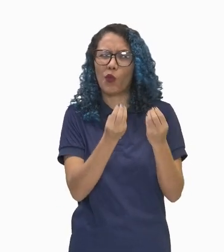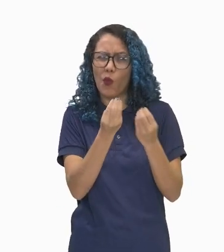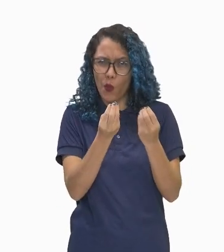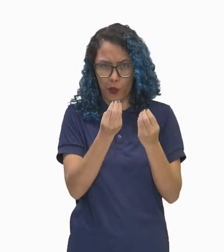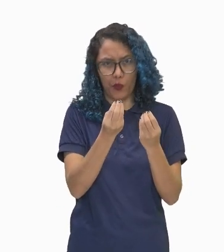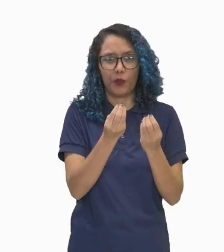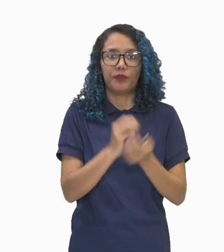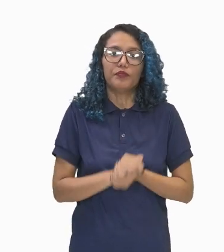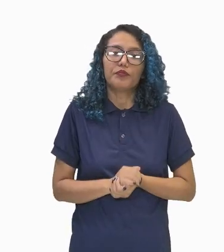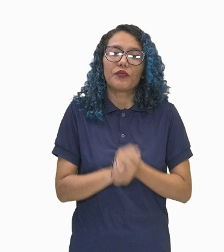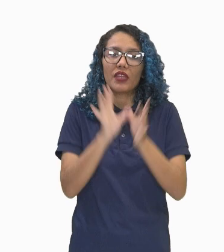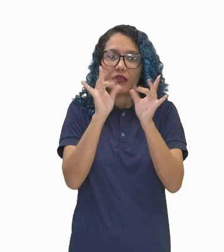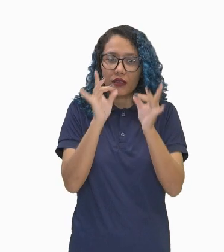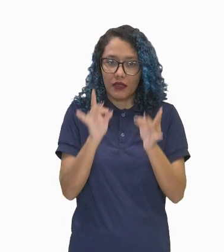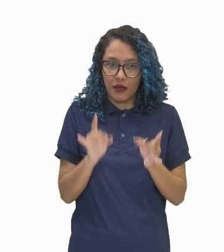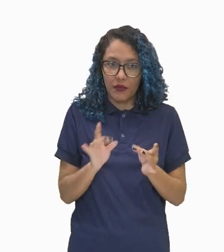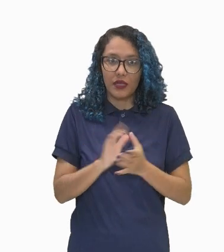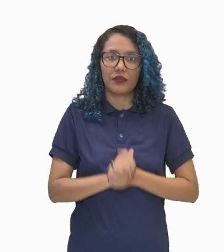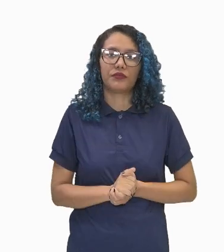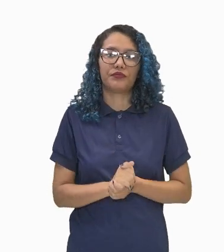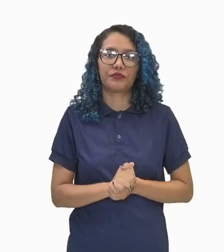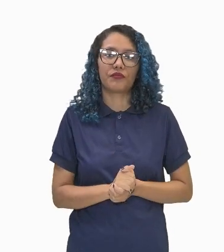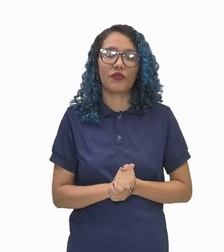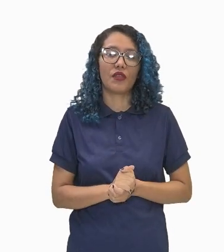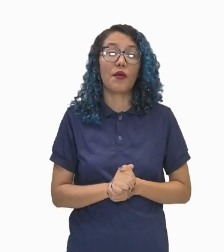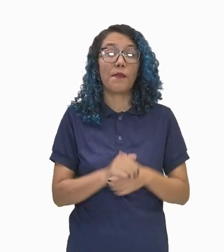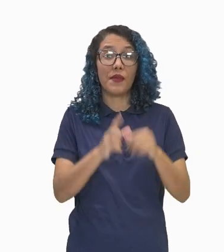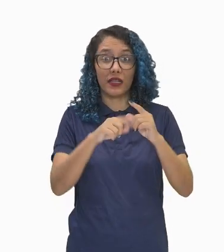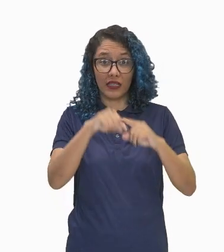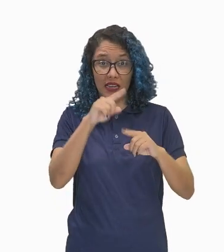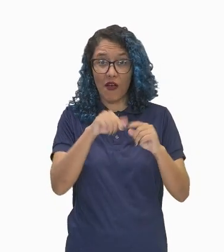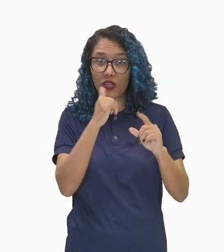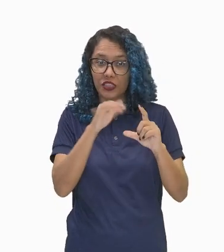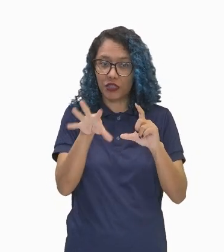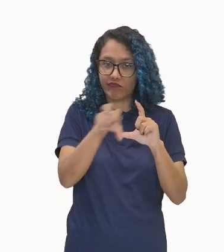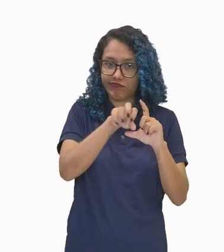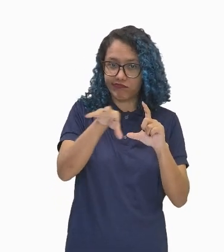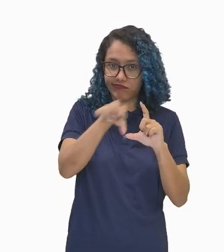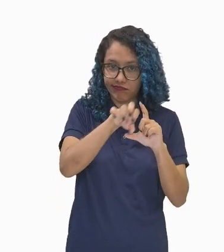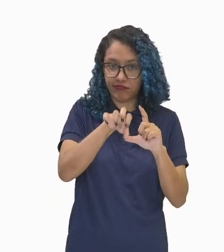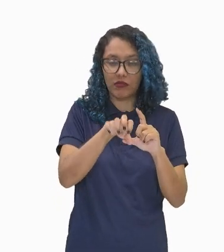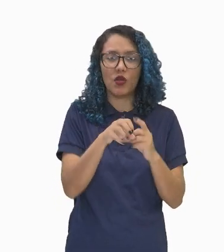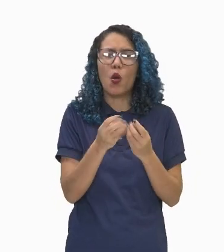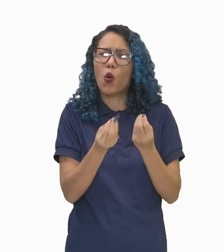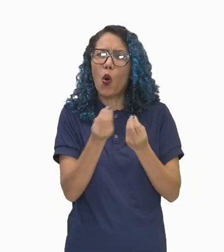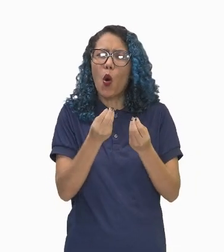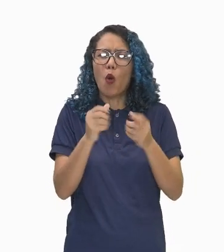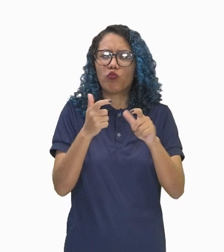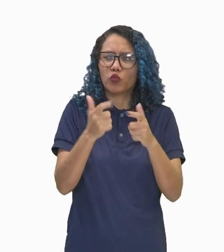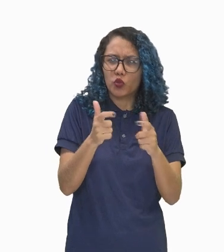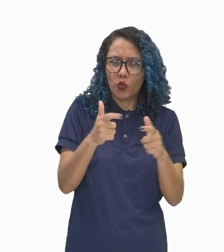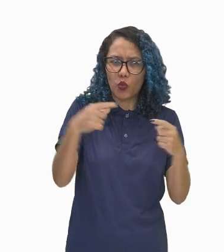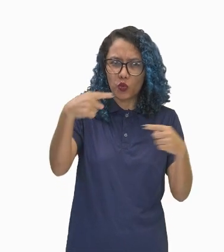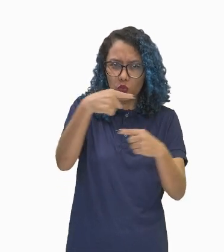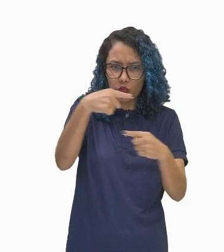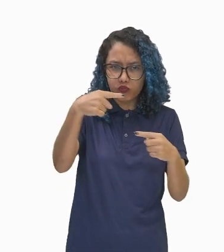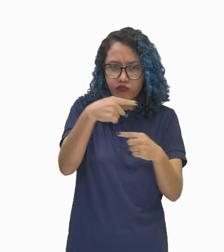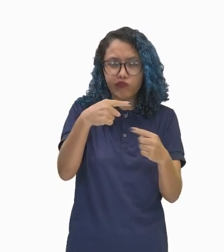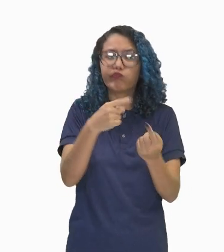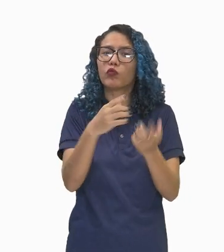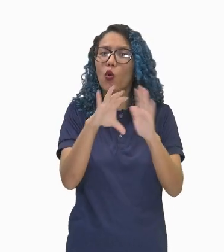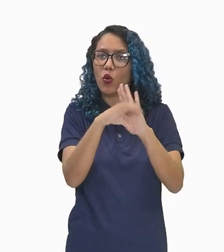2. Detalhamento, receptores elétricos, circuitos em paralelo,